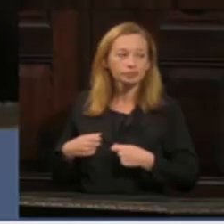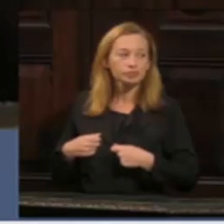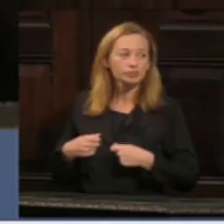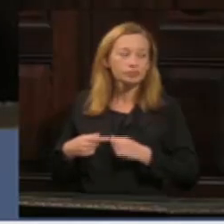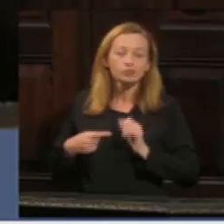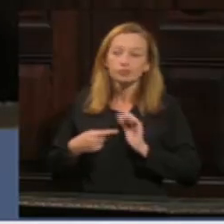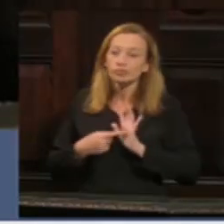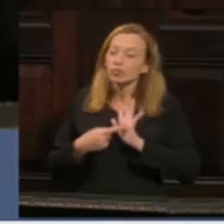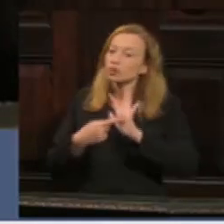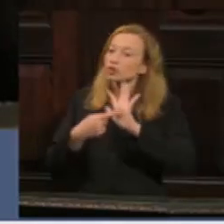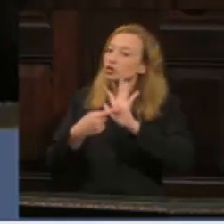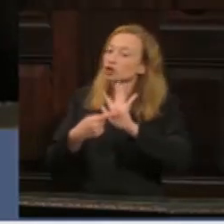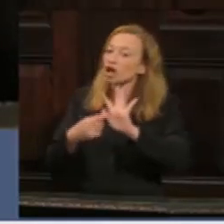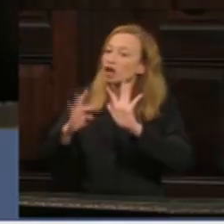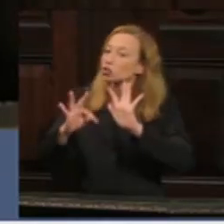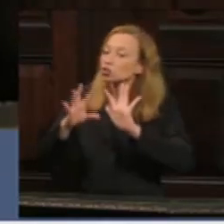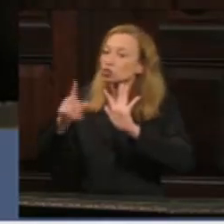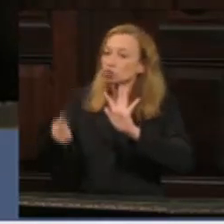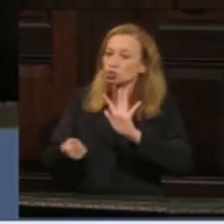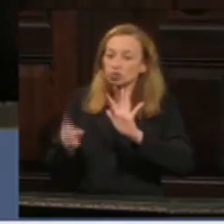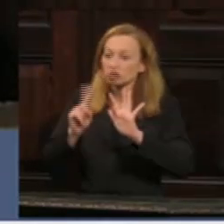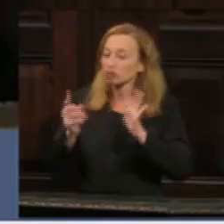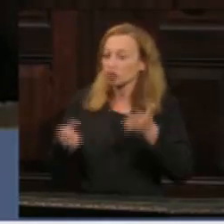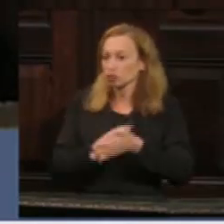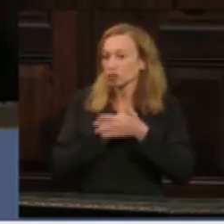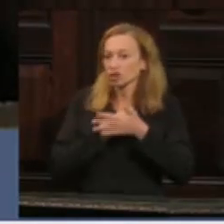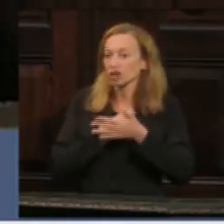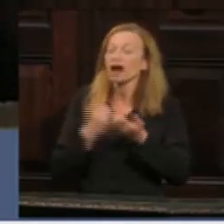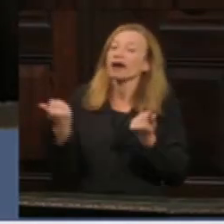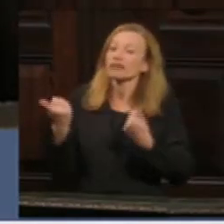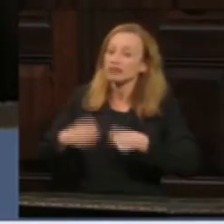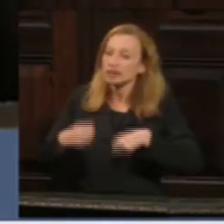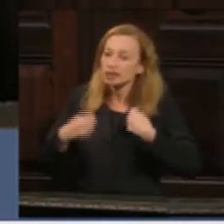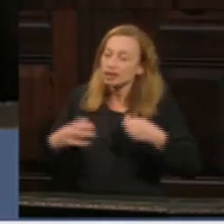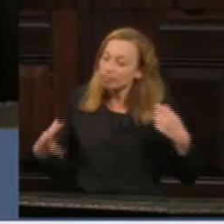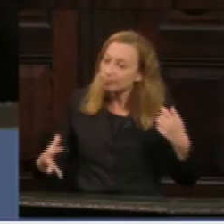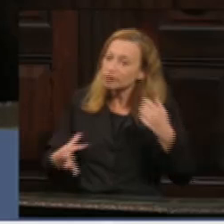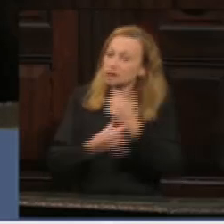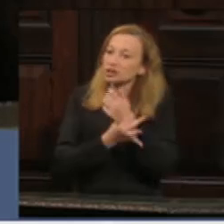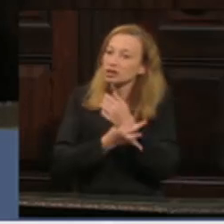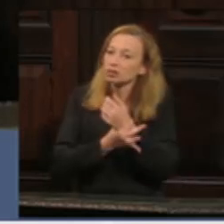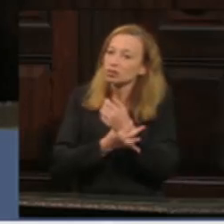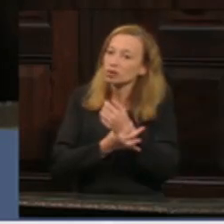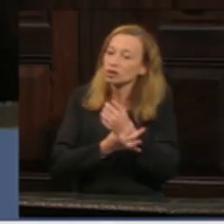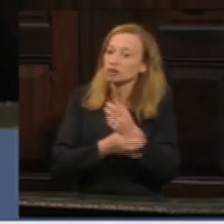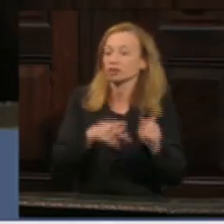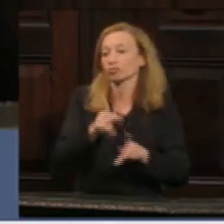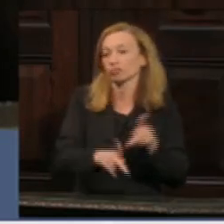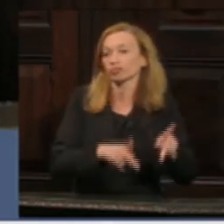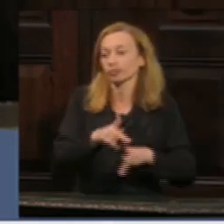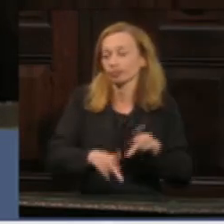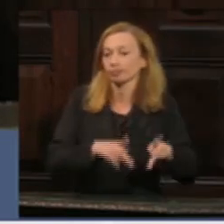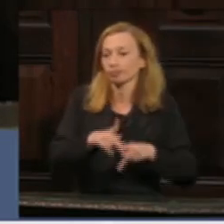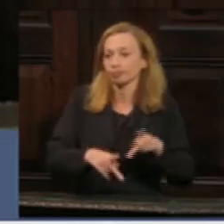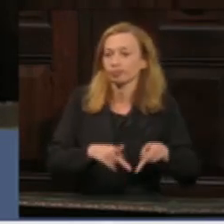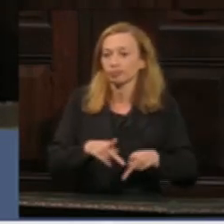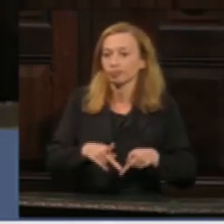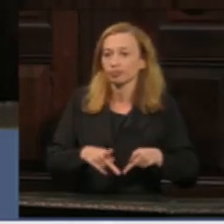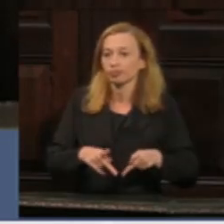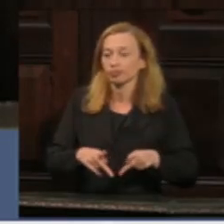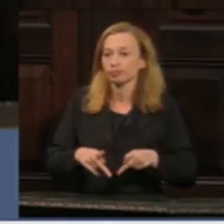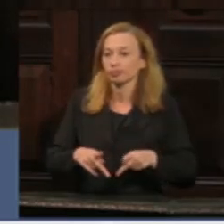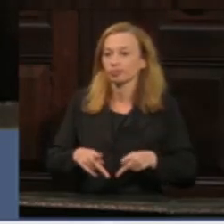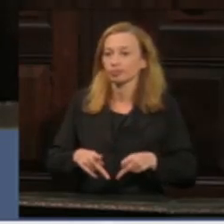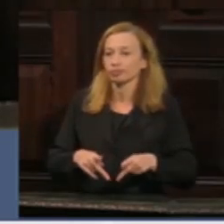mandato parlamentar, a necessidade de dar segurança ao eleitor sobre o caráter